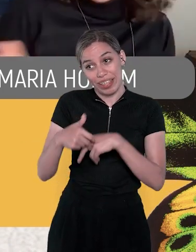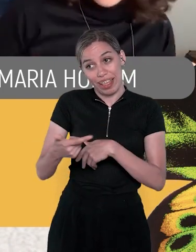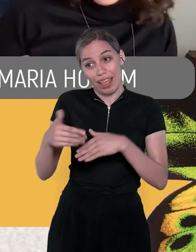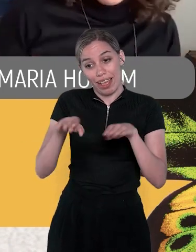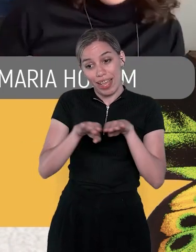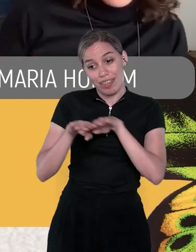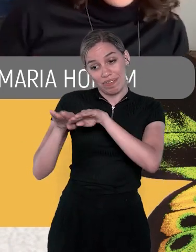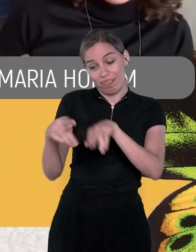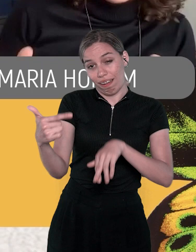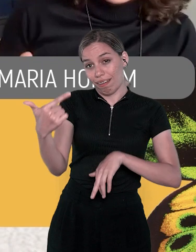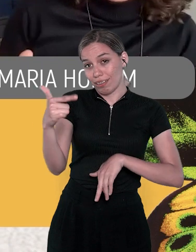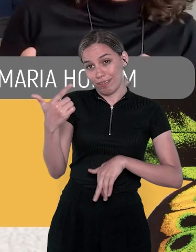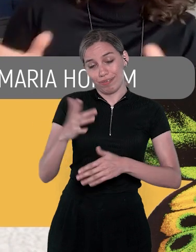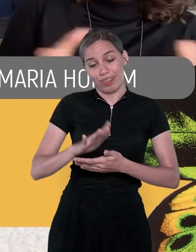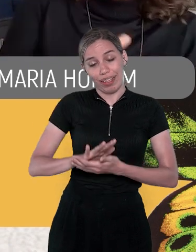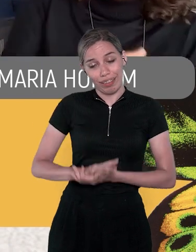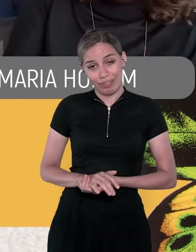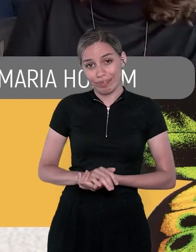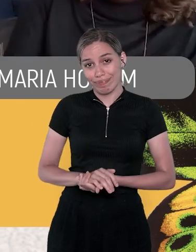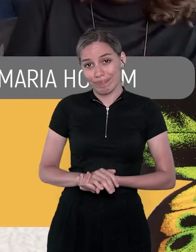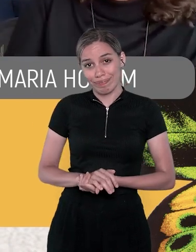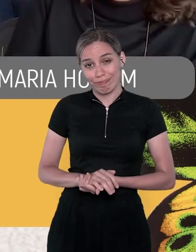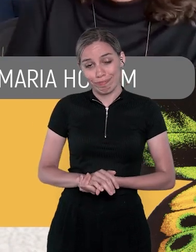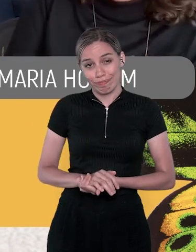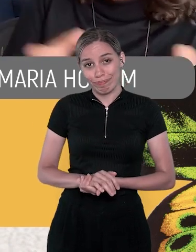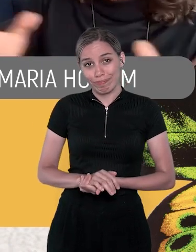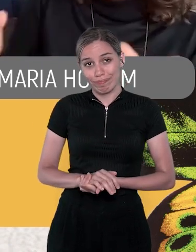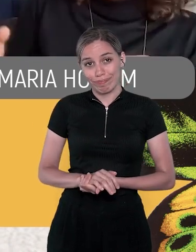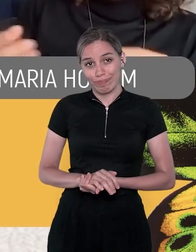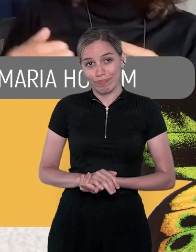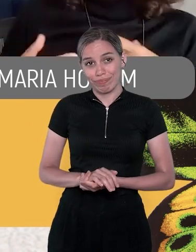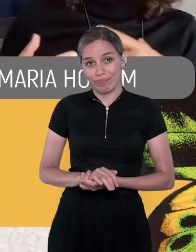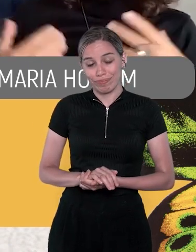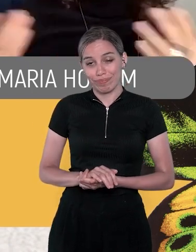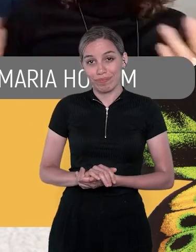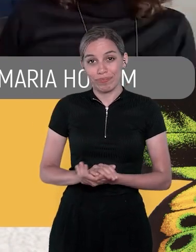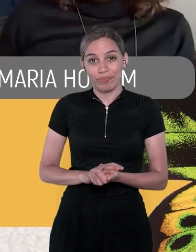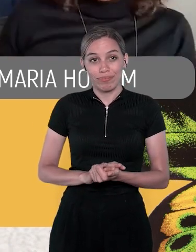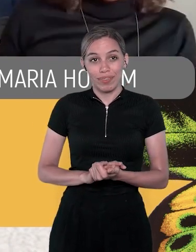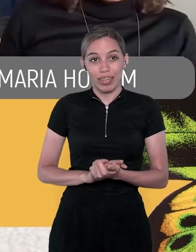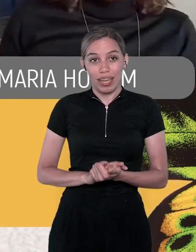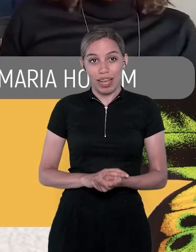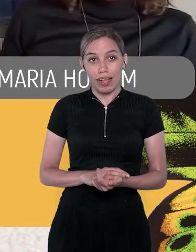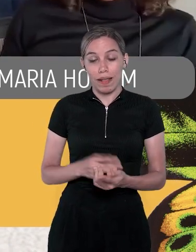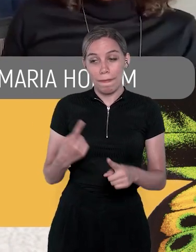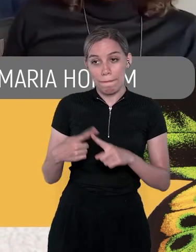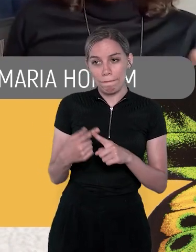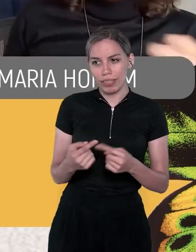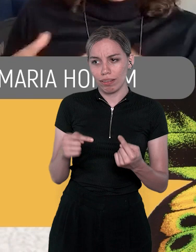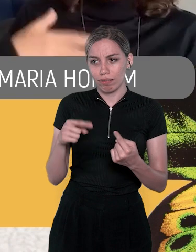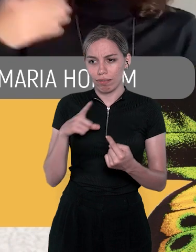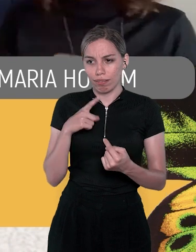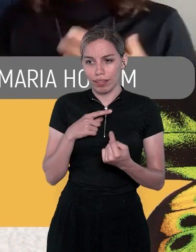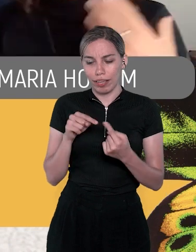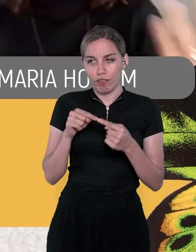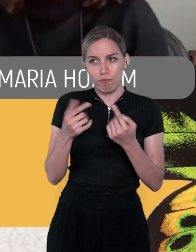não tem igualdade, ou seja, não tem república. Mas, assim, de uma maneira deslavada, porque você vai com uma